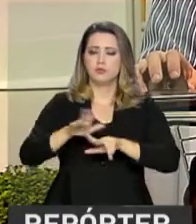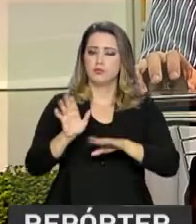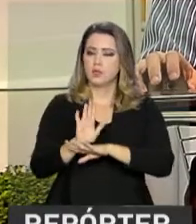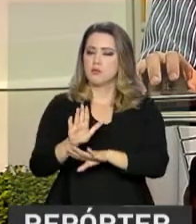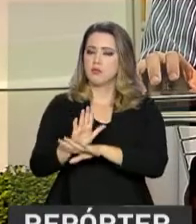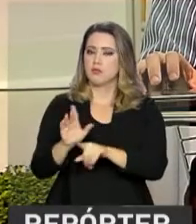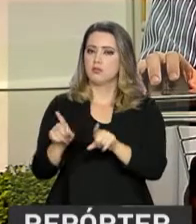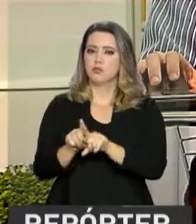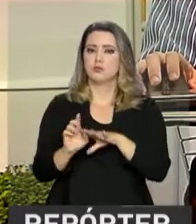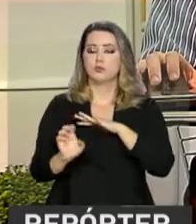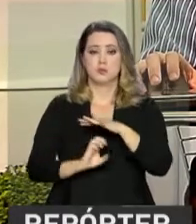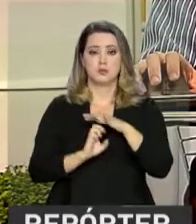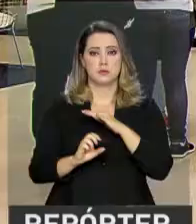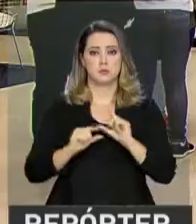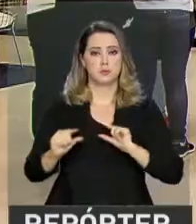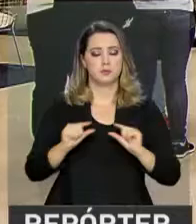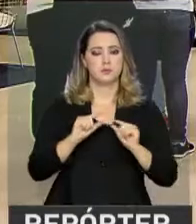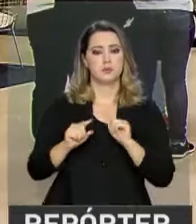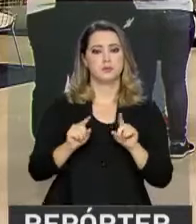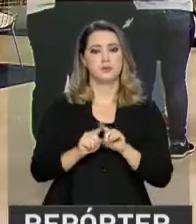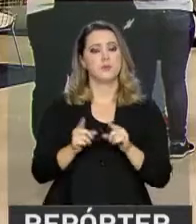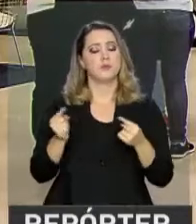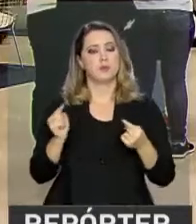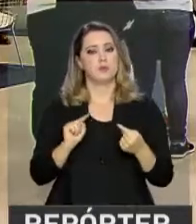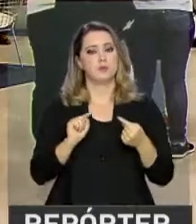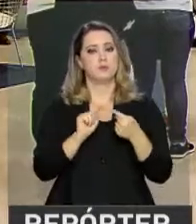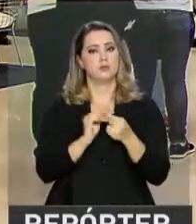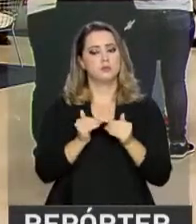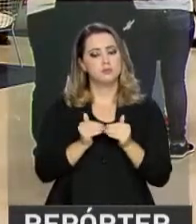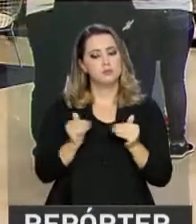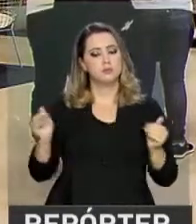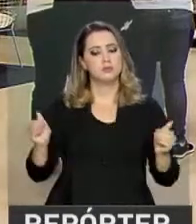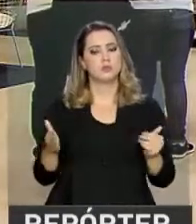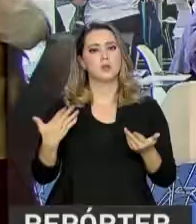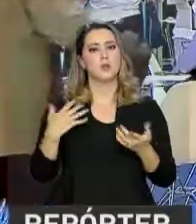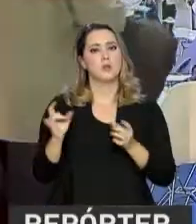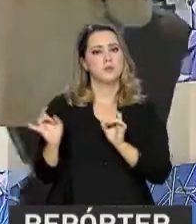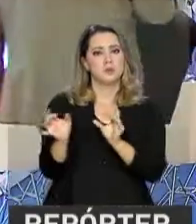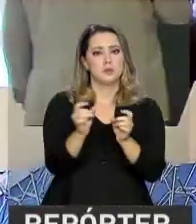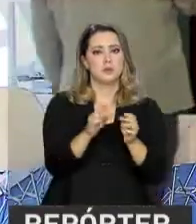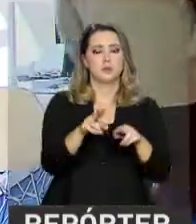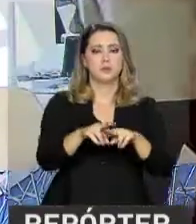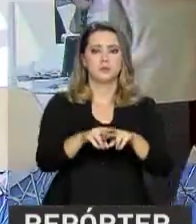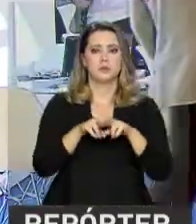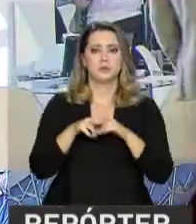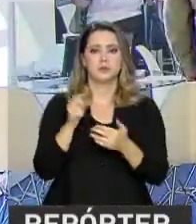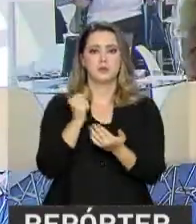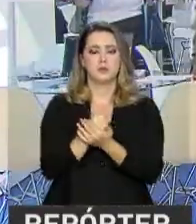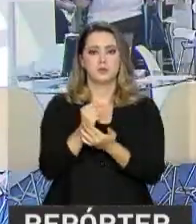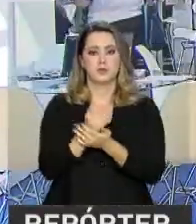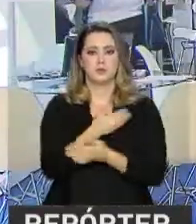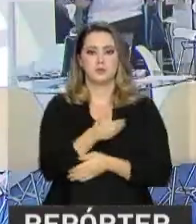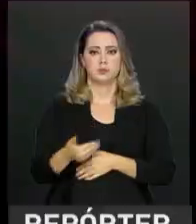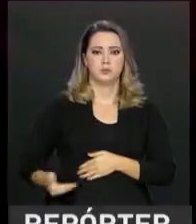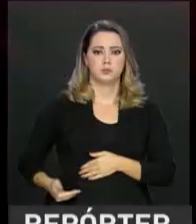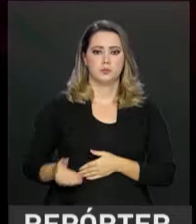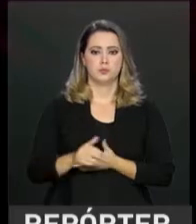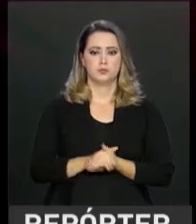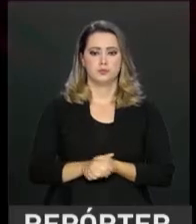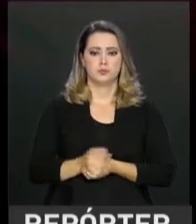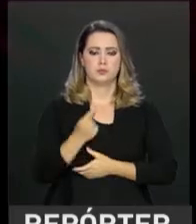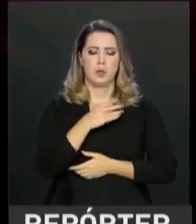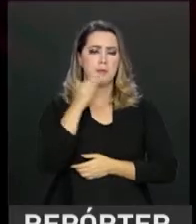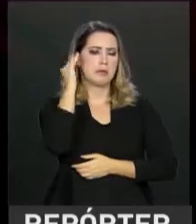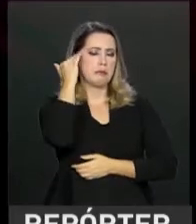aos empreendedores entre eles a ampliação de mercados por meio das compras governamentais para